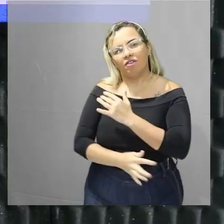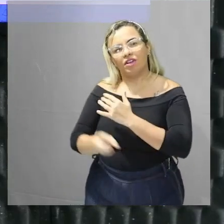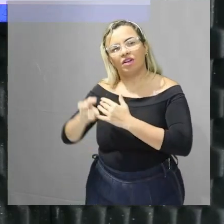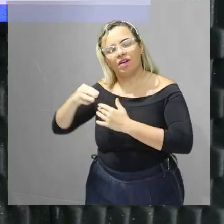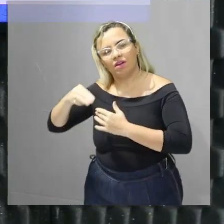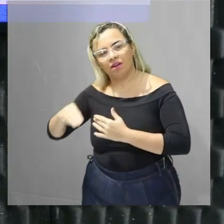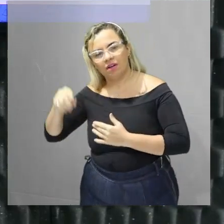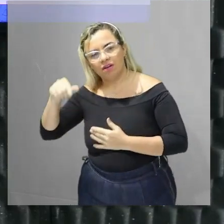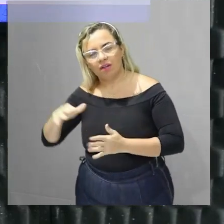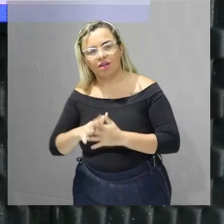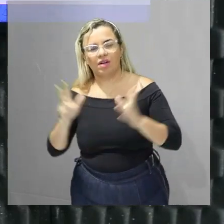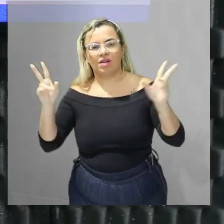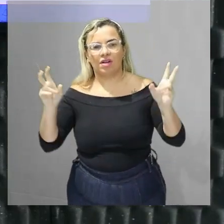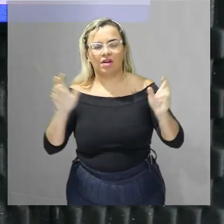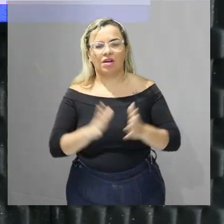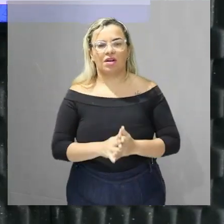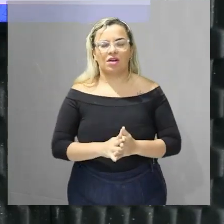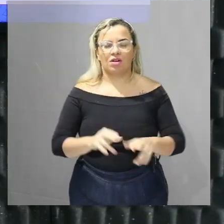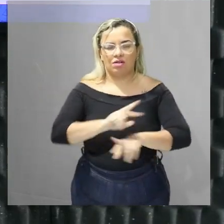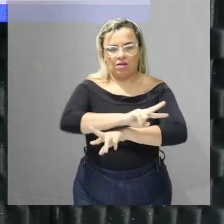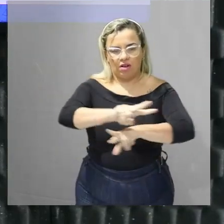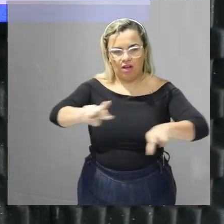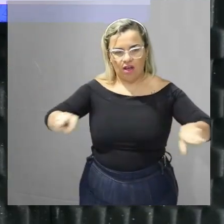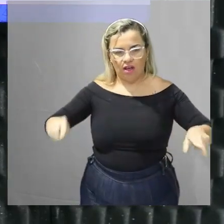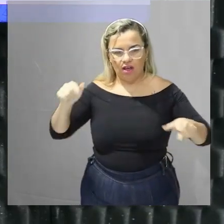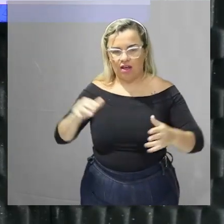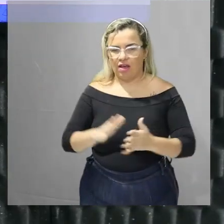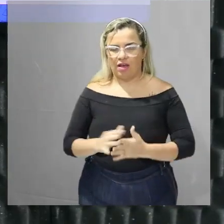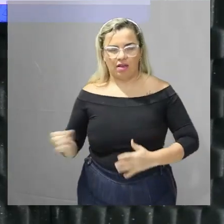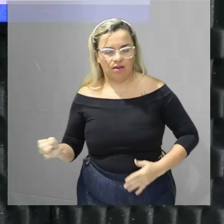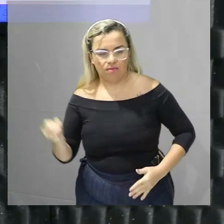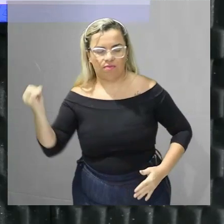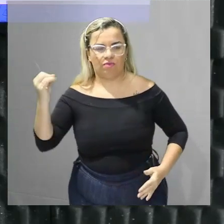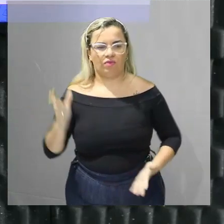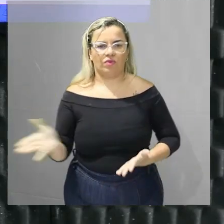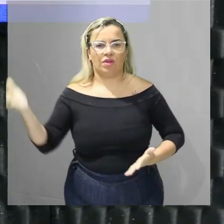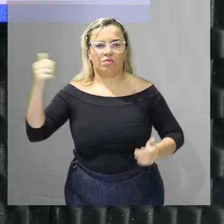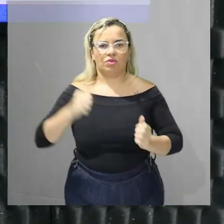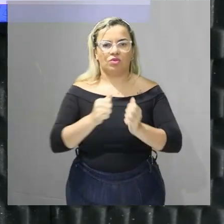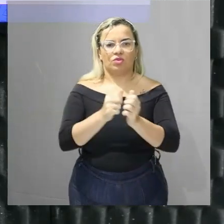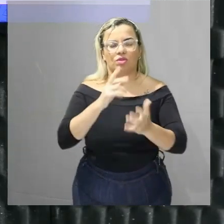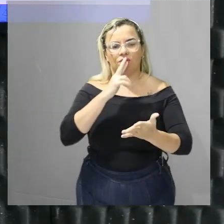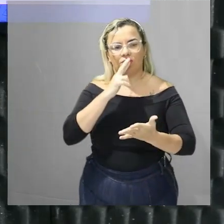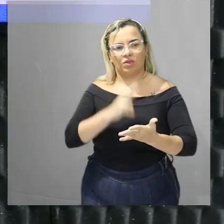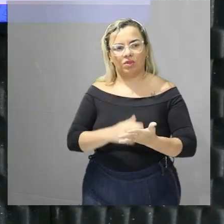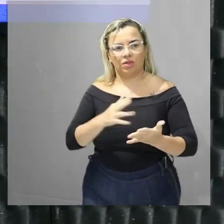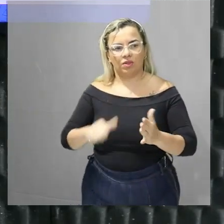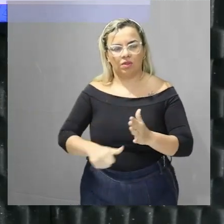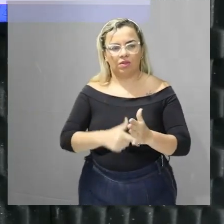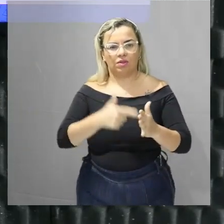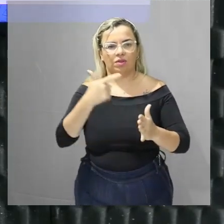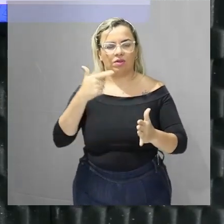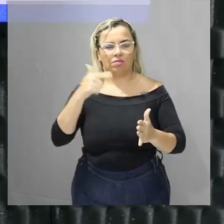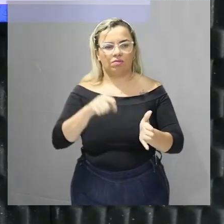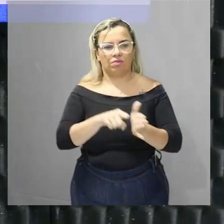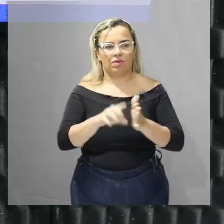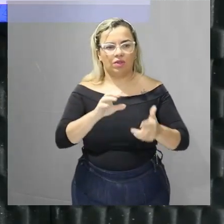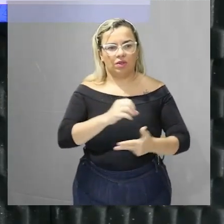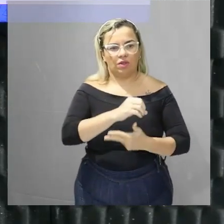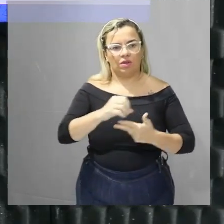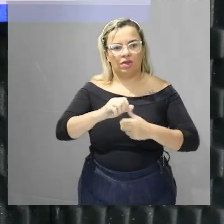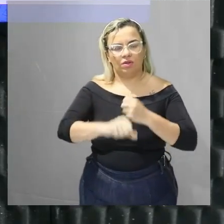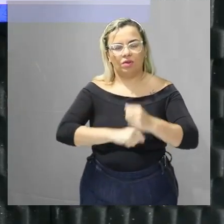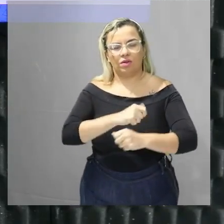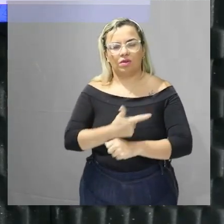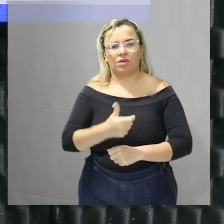de texto ela é fundamental. Fechou? Bora responder mais uma questão. Enem 2019, estou te falando